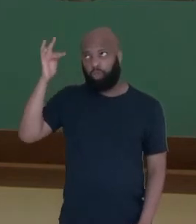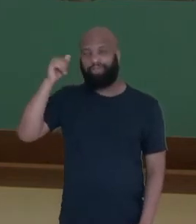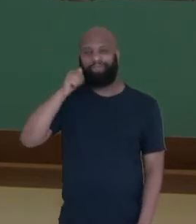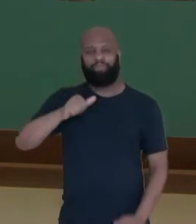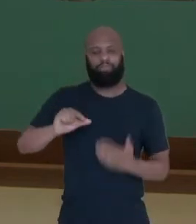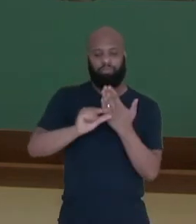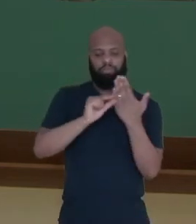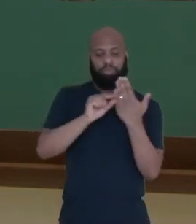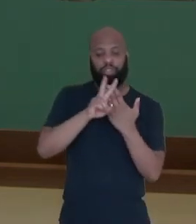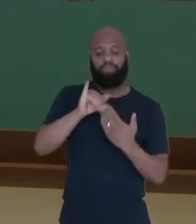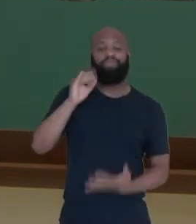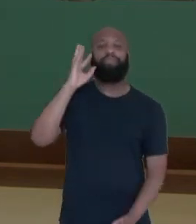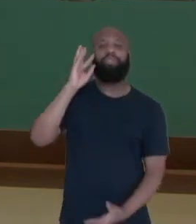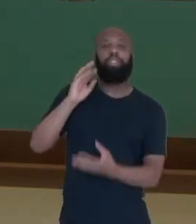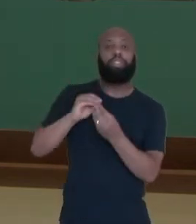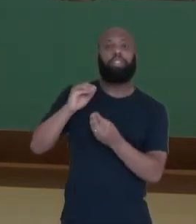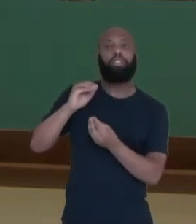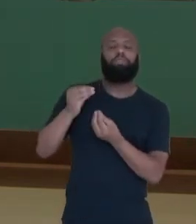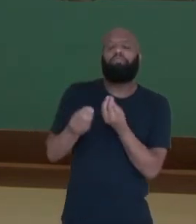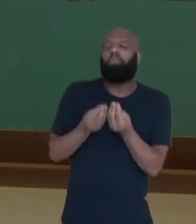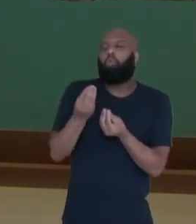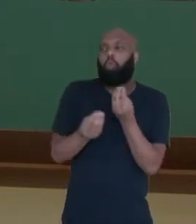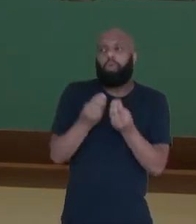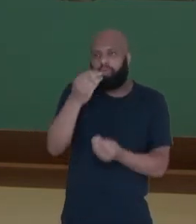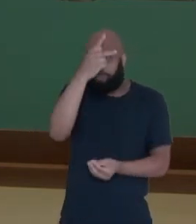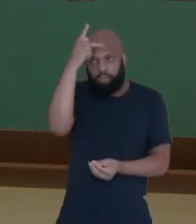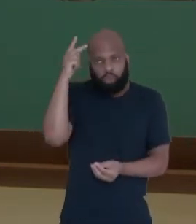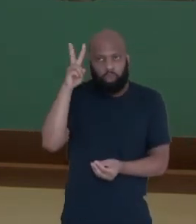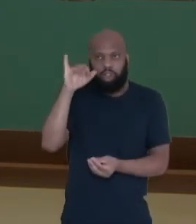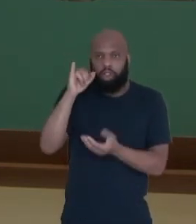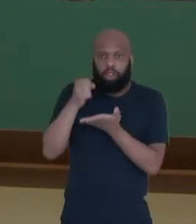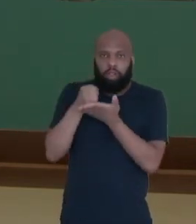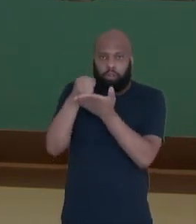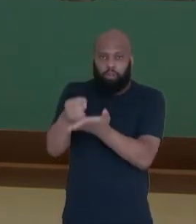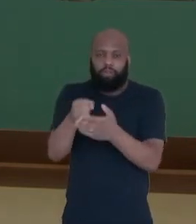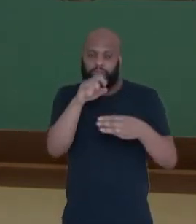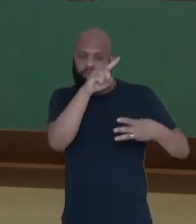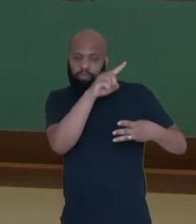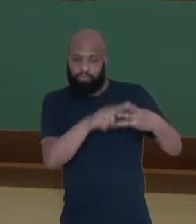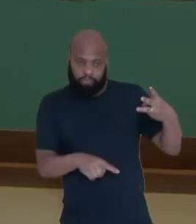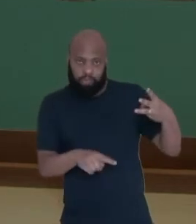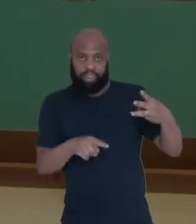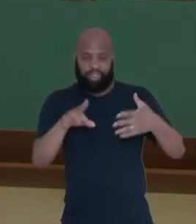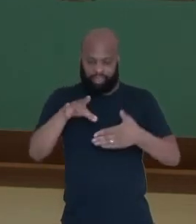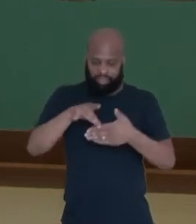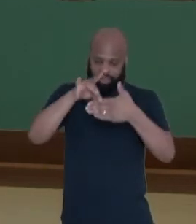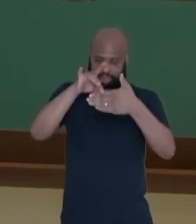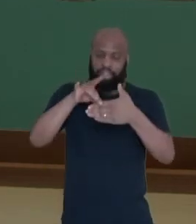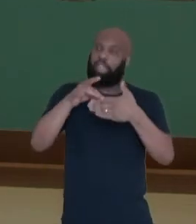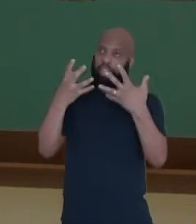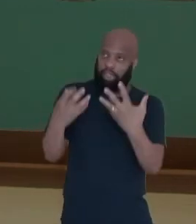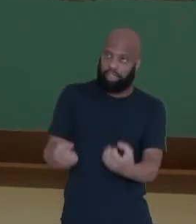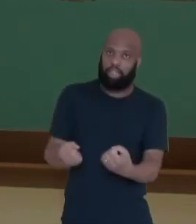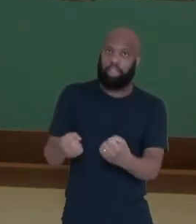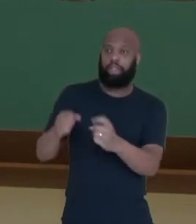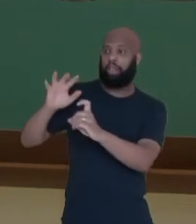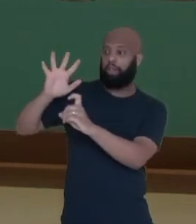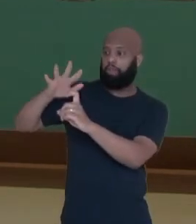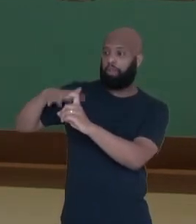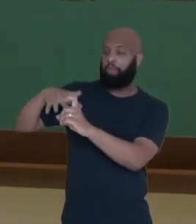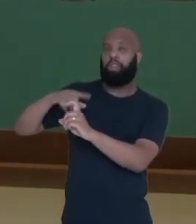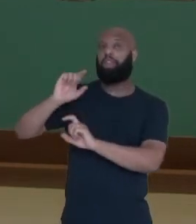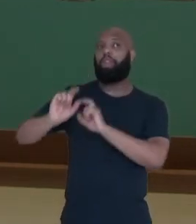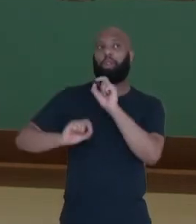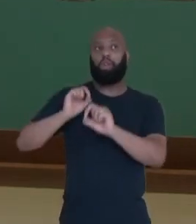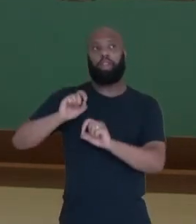entender o que levava as pessoas a tomarem esses tiranos como líderes, como mitos, é a